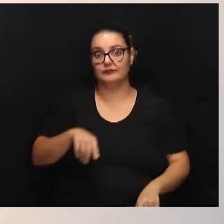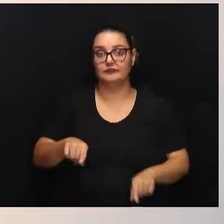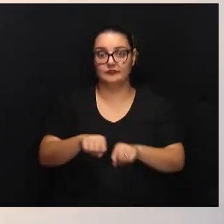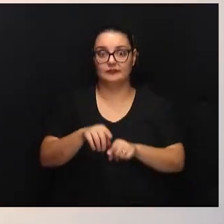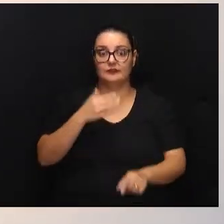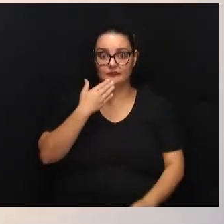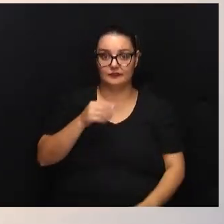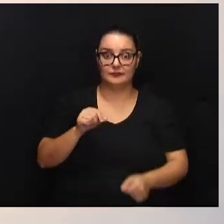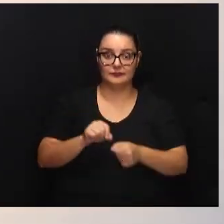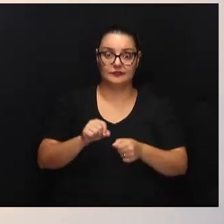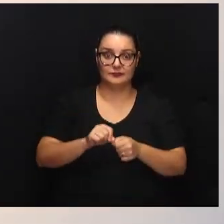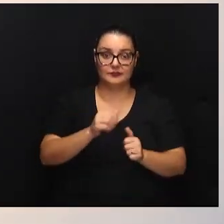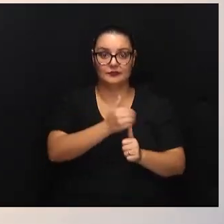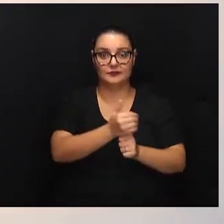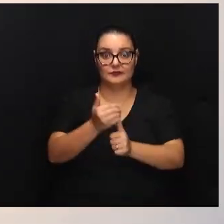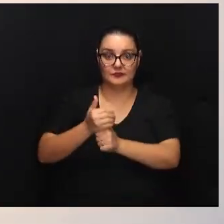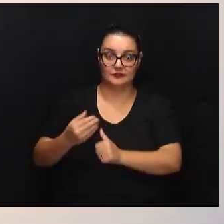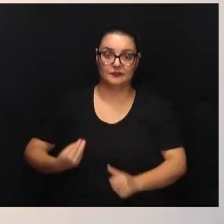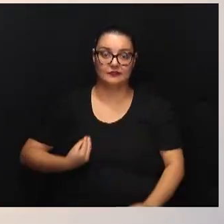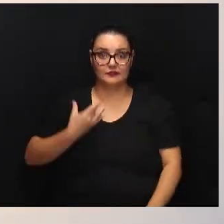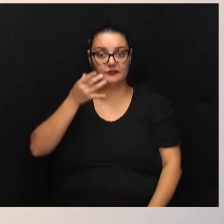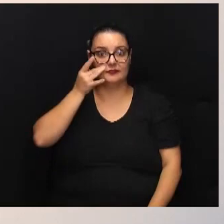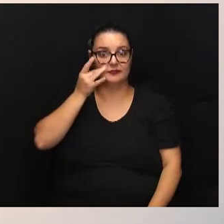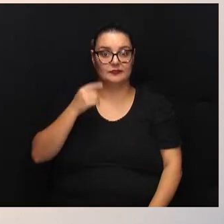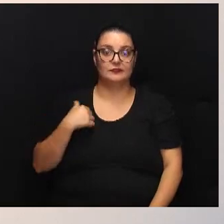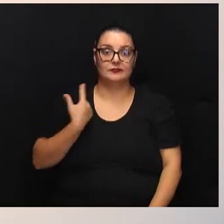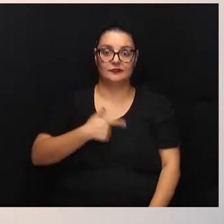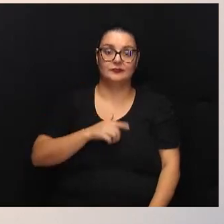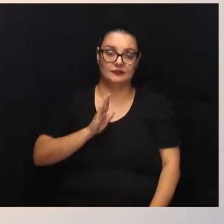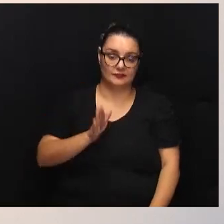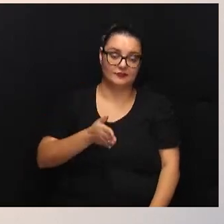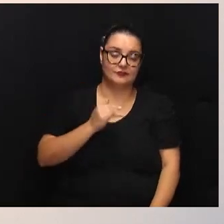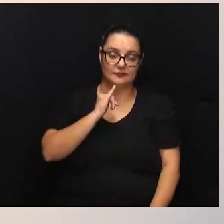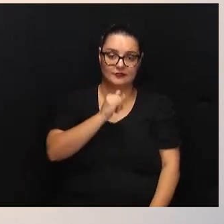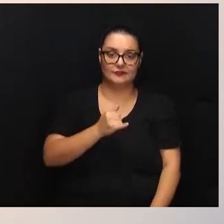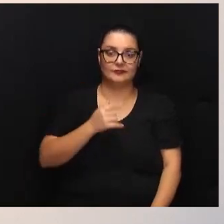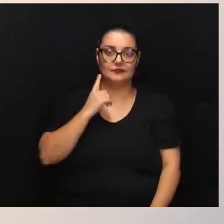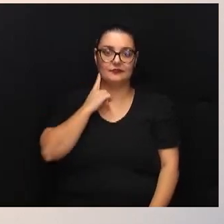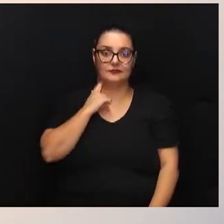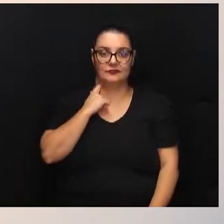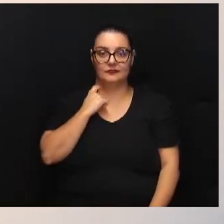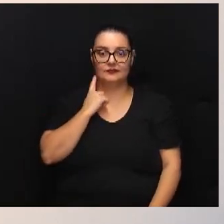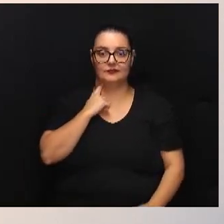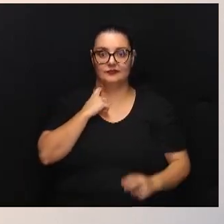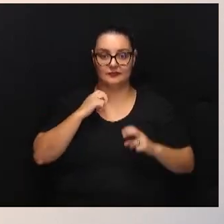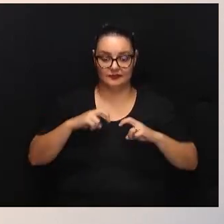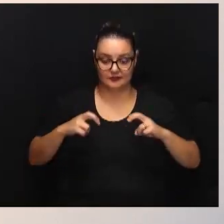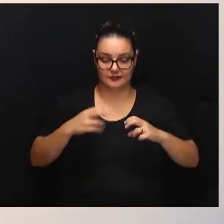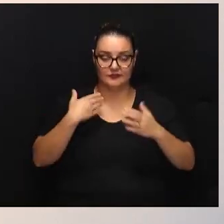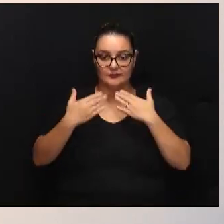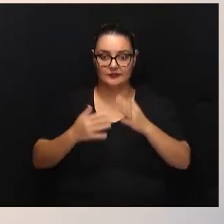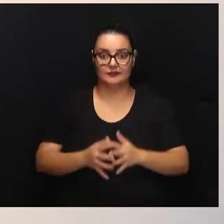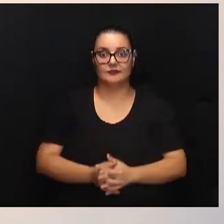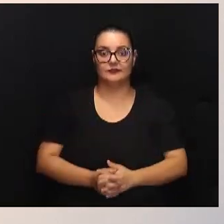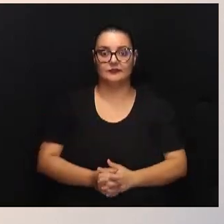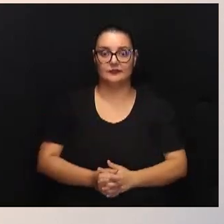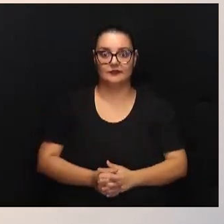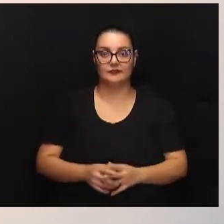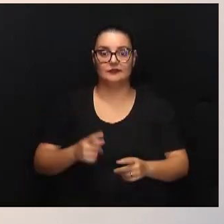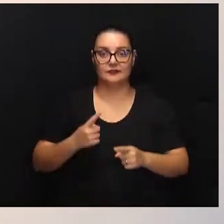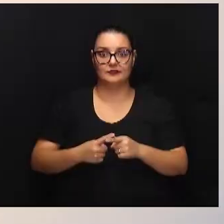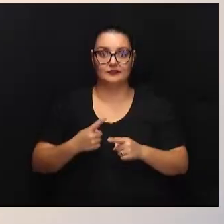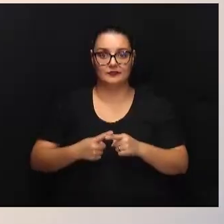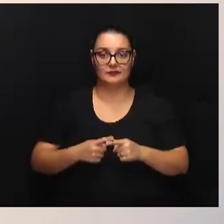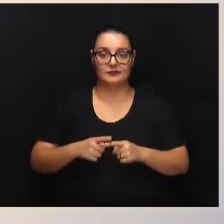deixando para trás. Então, esse também é um pedido que eu faço pelos mandatos que estão aqui presentes. Eu já disse que eu gostaria de sentá-los para a gente